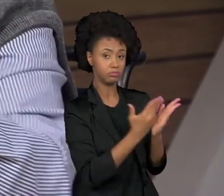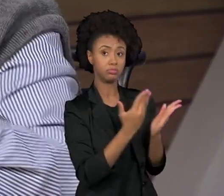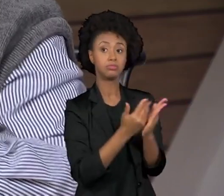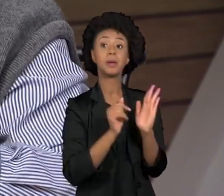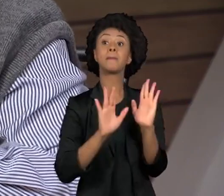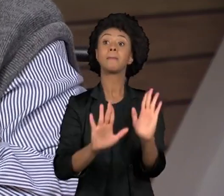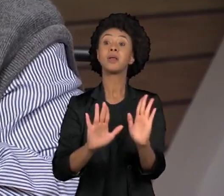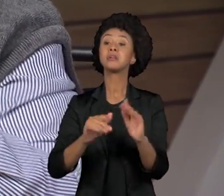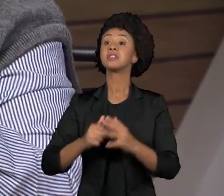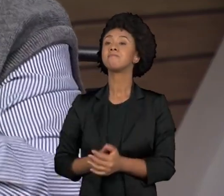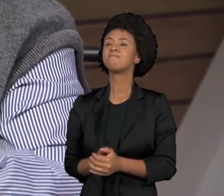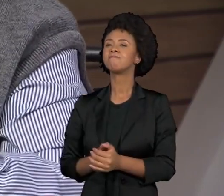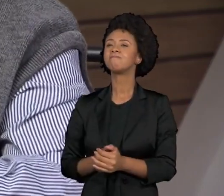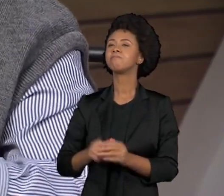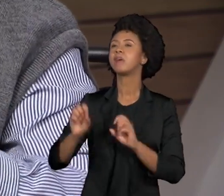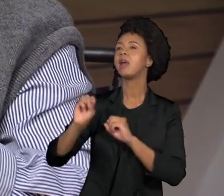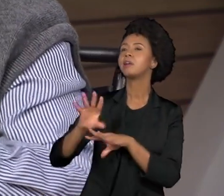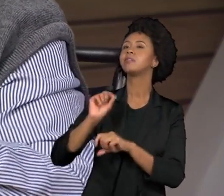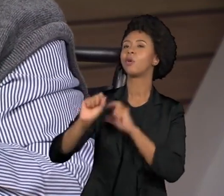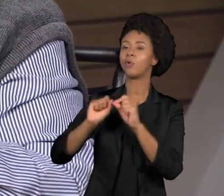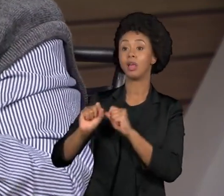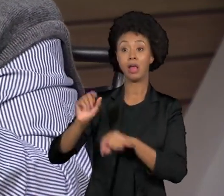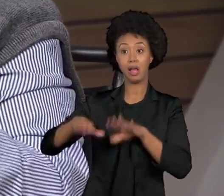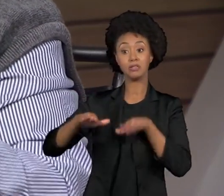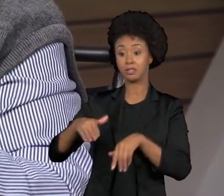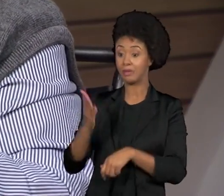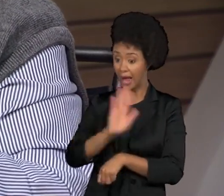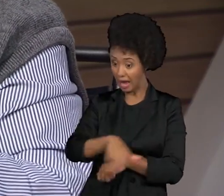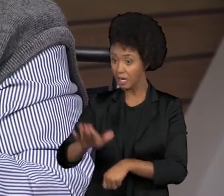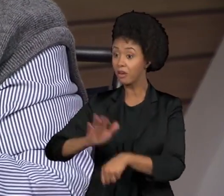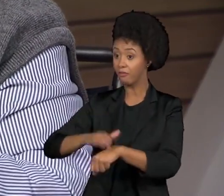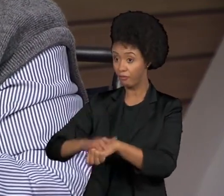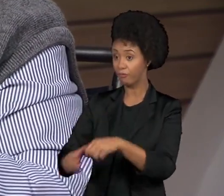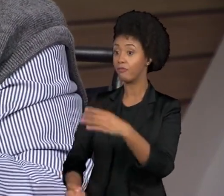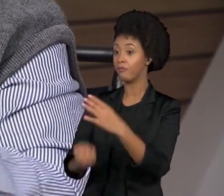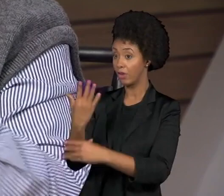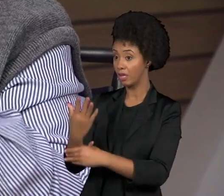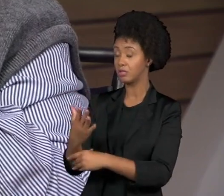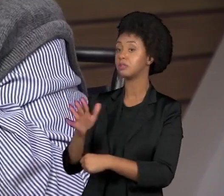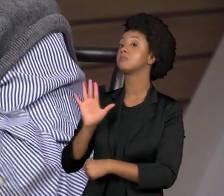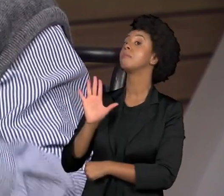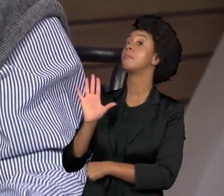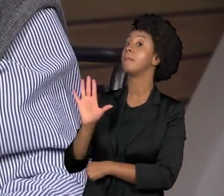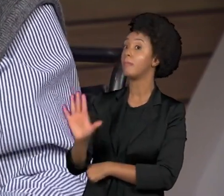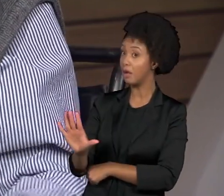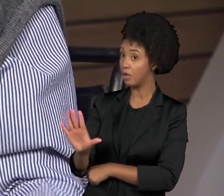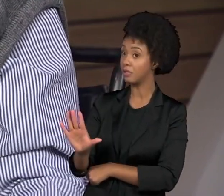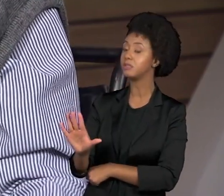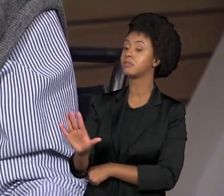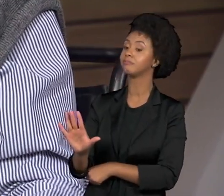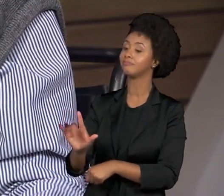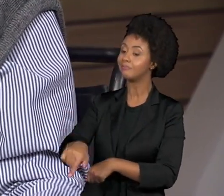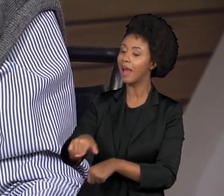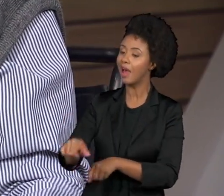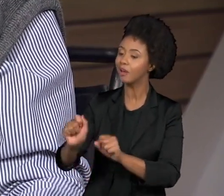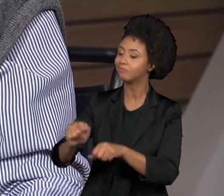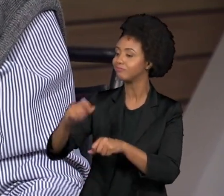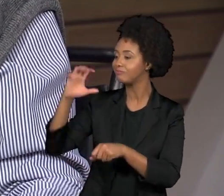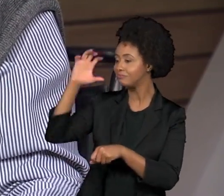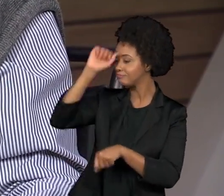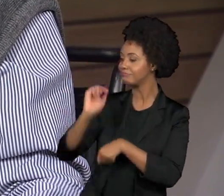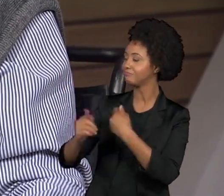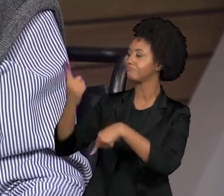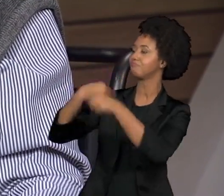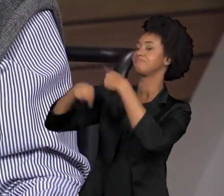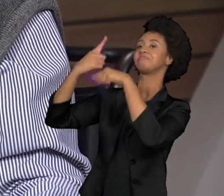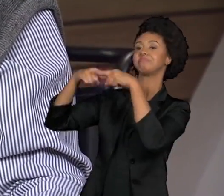coisa que a criança produziu e, ao mesmo tempo, dá sentido para coisas abstratas. A minha esperança está na educação e